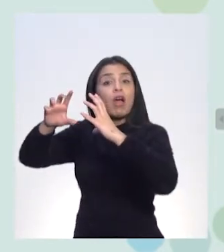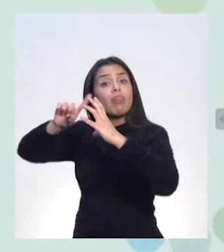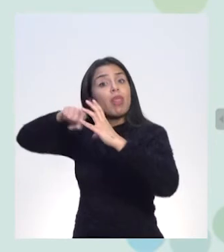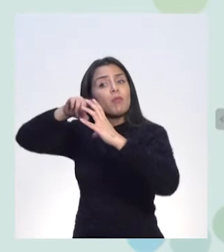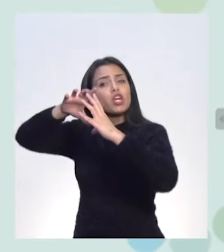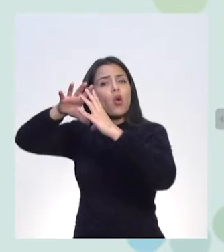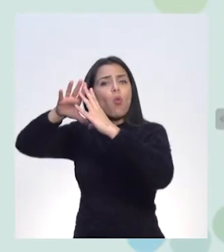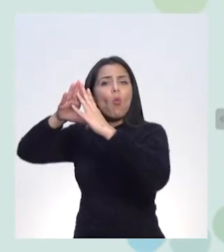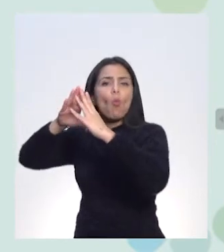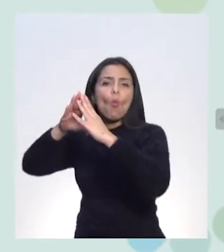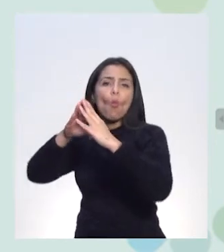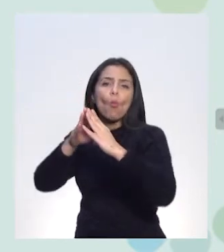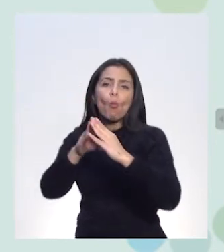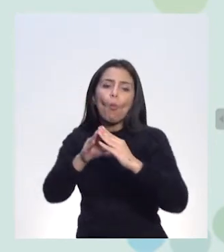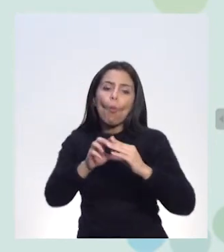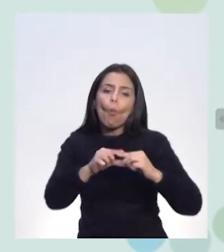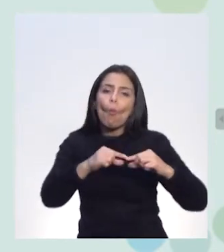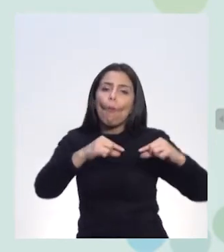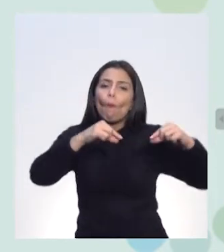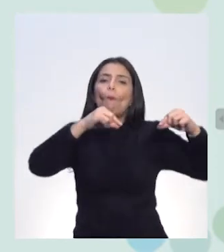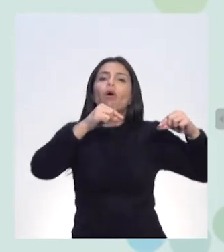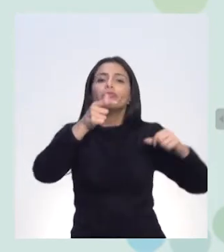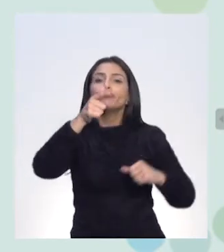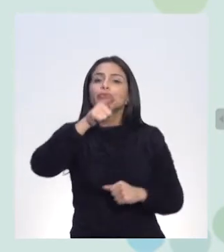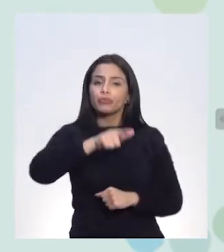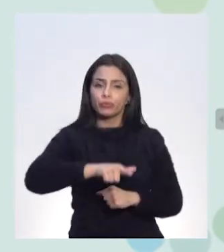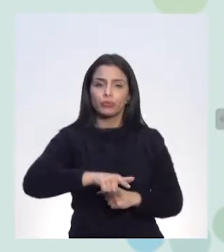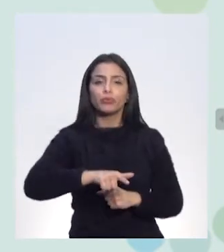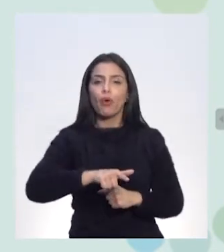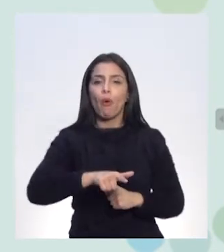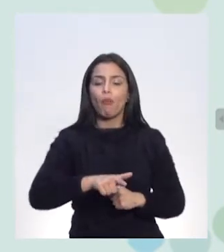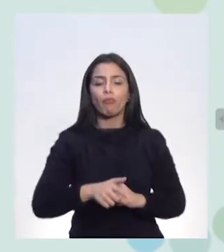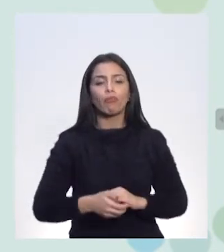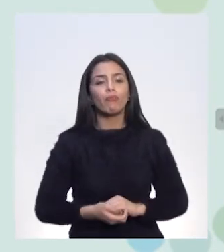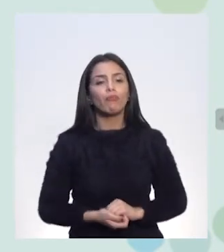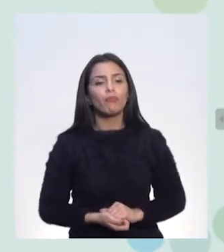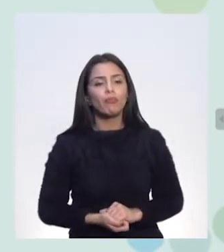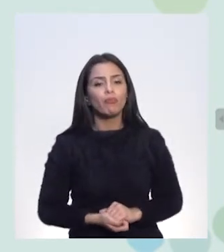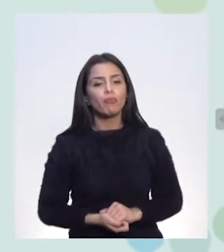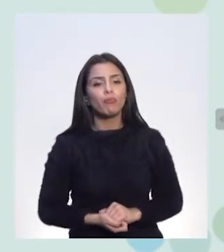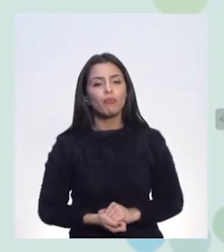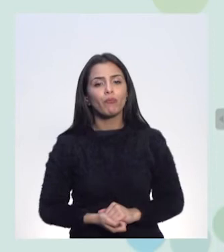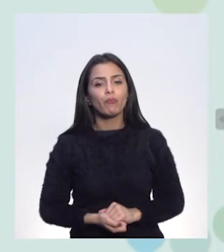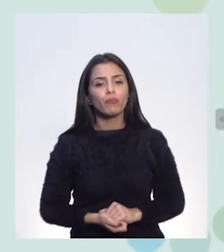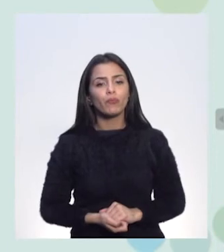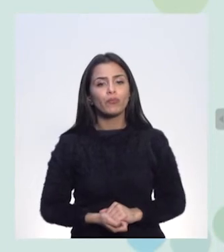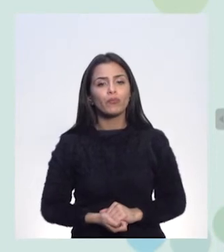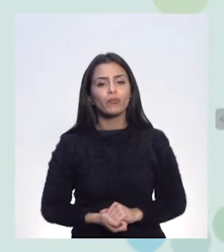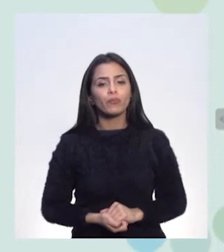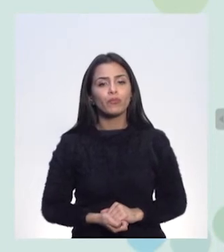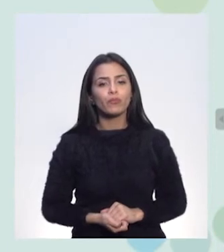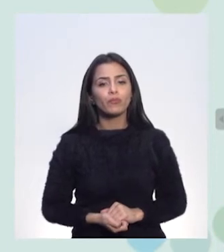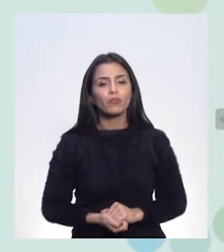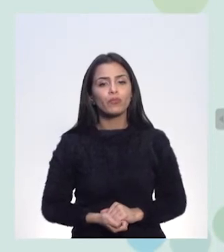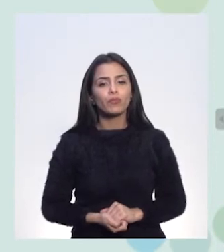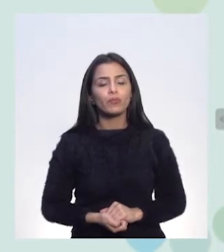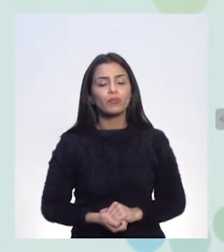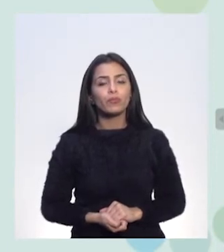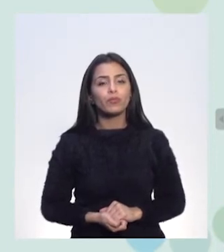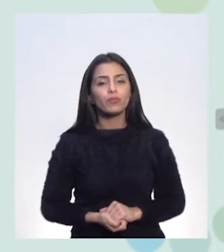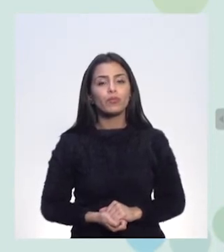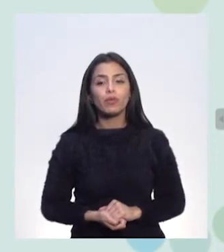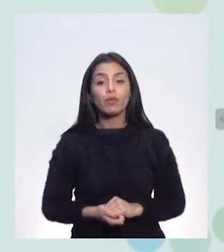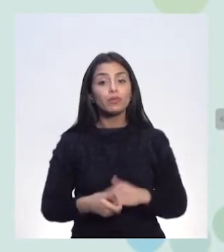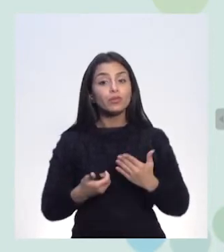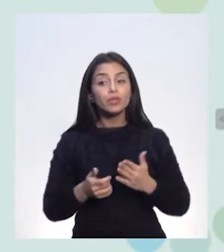eixo X. E depois, ela vem de novo aqui para a lua nova. Então, este